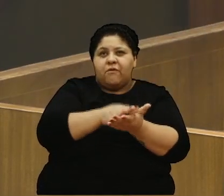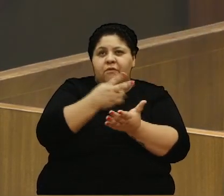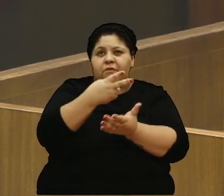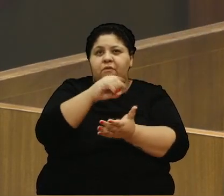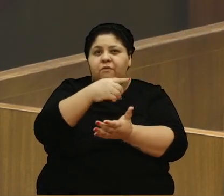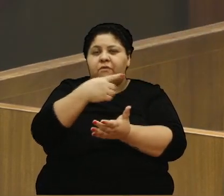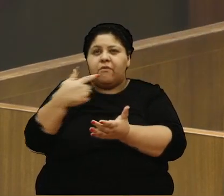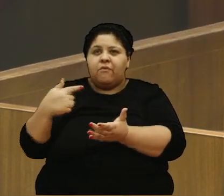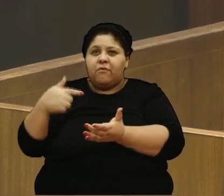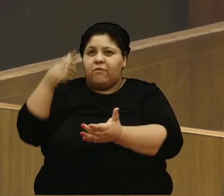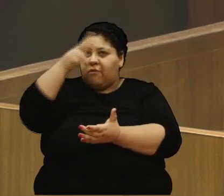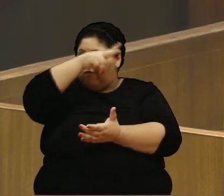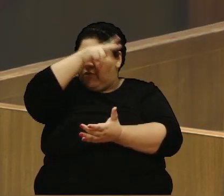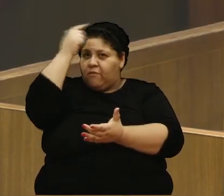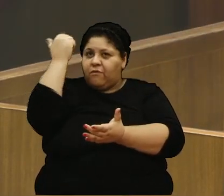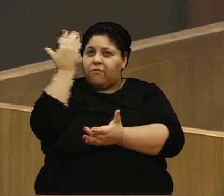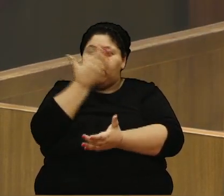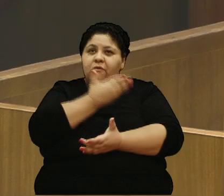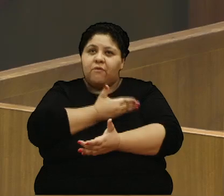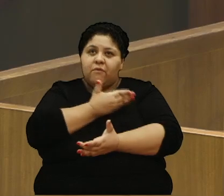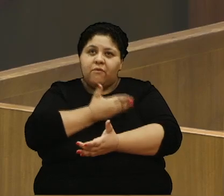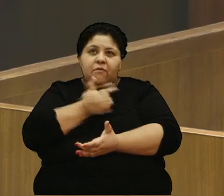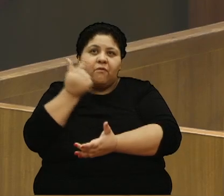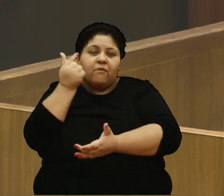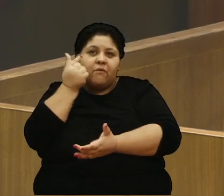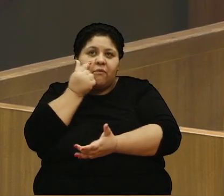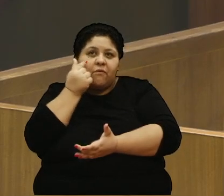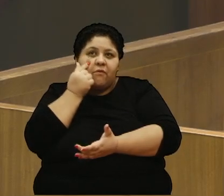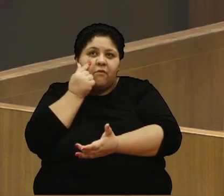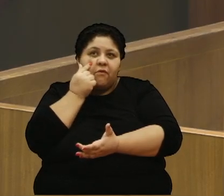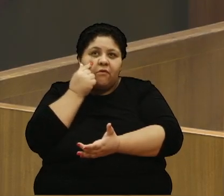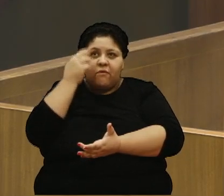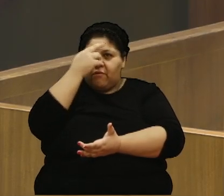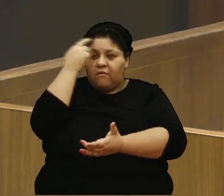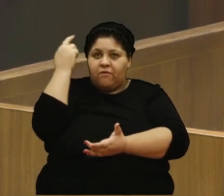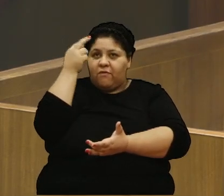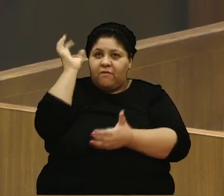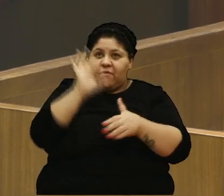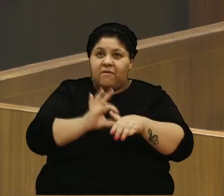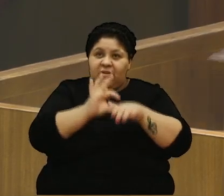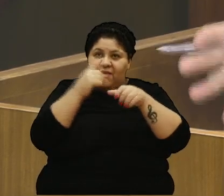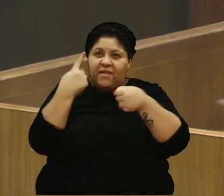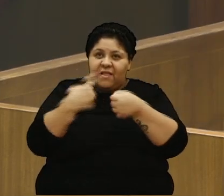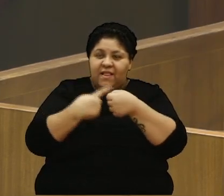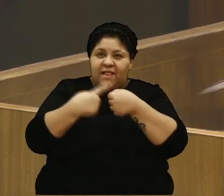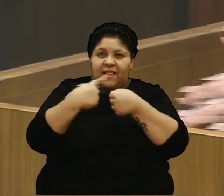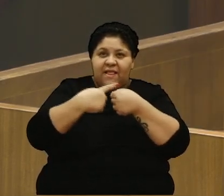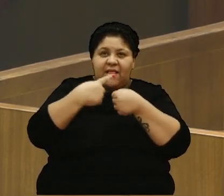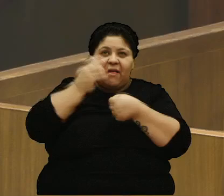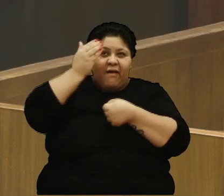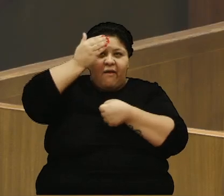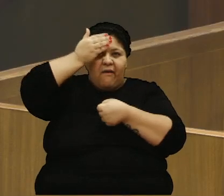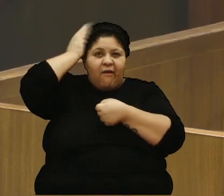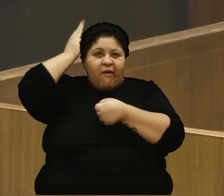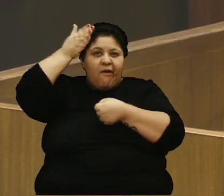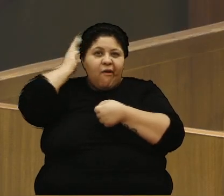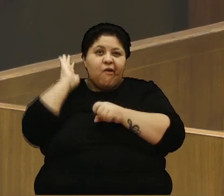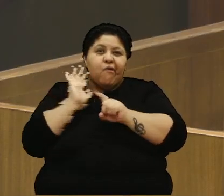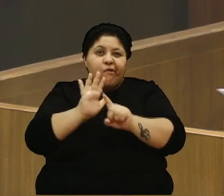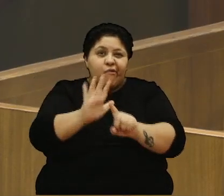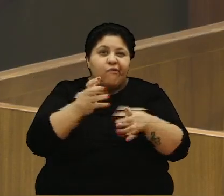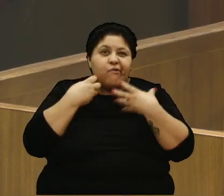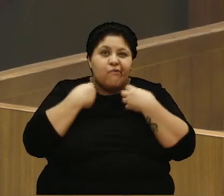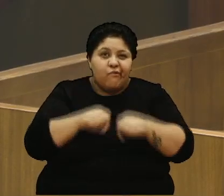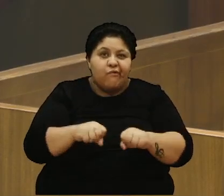quando o prefeito, amigo do Rafael Bueno e do Eloy Friso, o Daniel Guerra, estava no comando da cidade ali. Ele acabou, né, ele pressionava ali a Secretaria de Trânsito